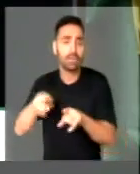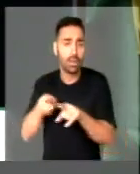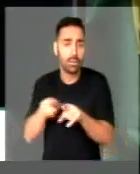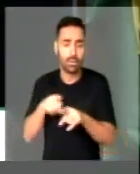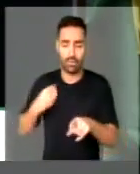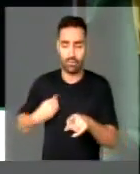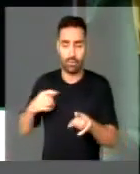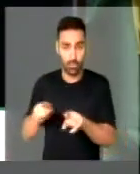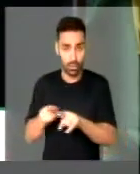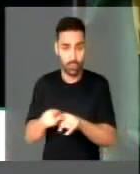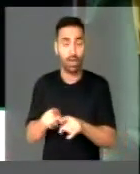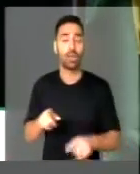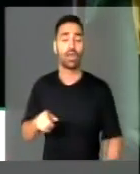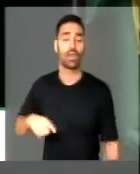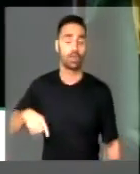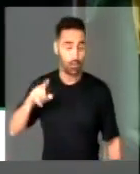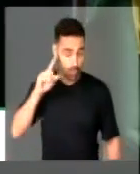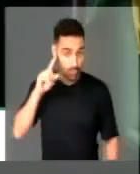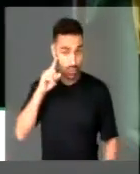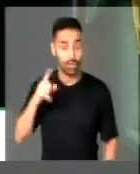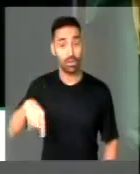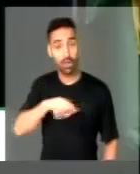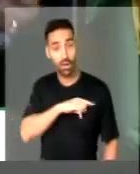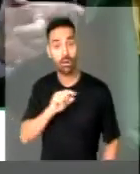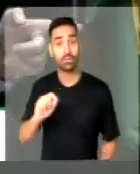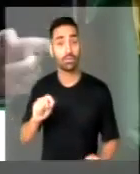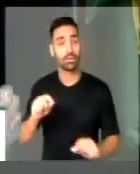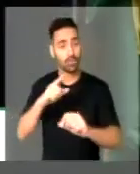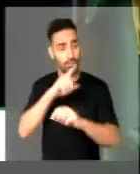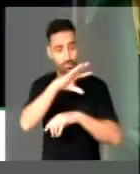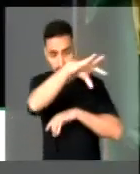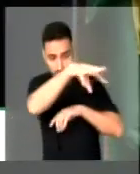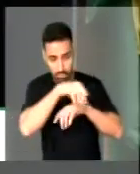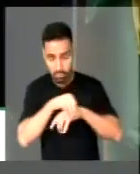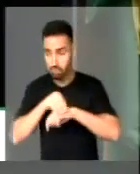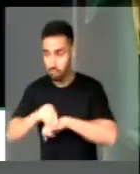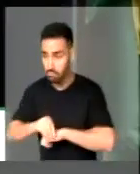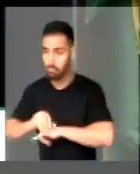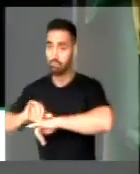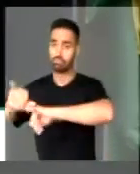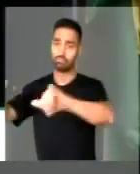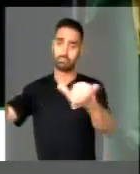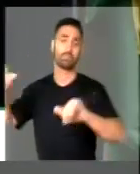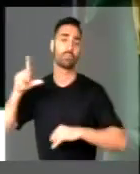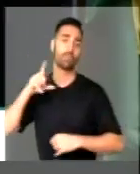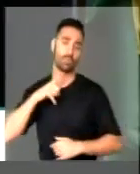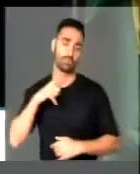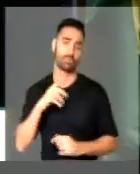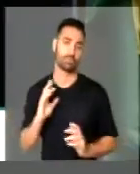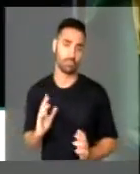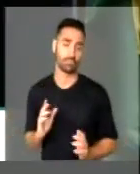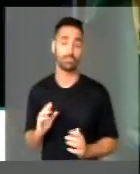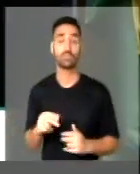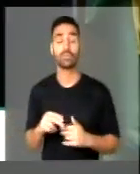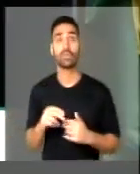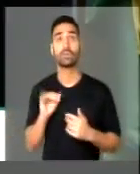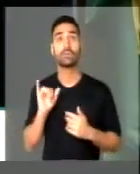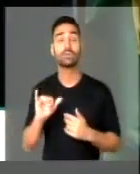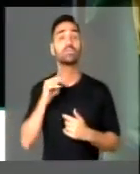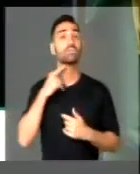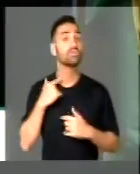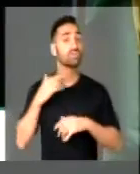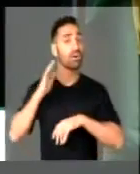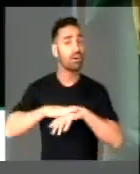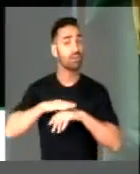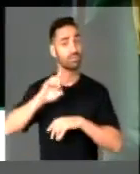no dia a dia, nós estamos irradiando aquilo que nós estamos ouvindo e, se Deus quiser, nós